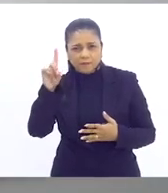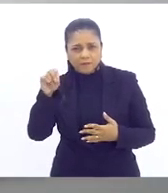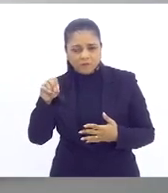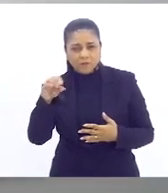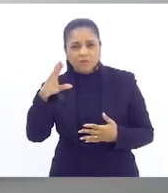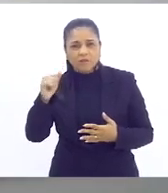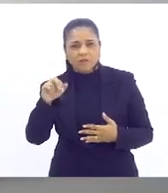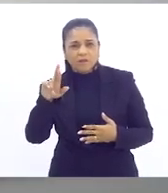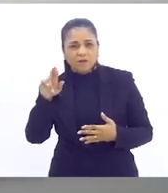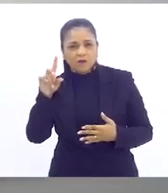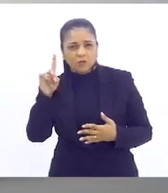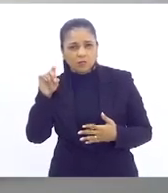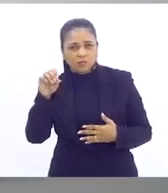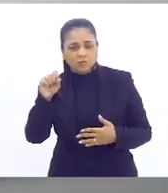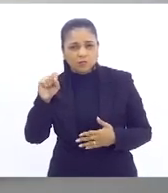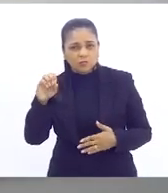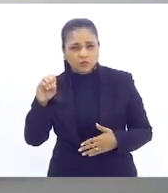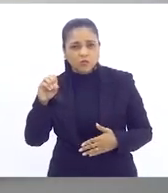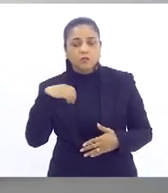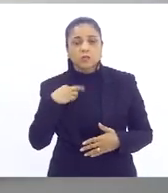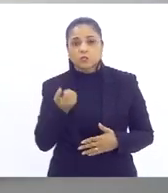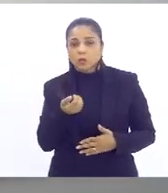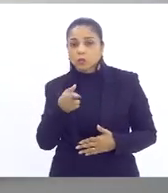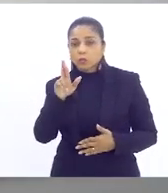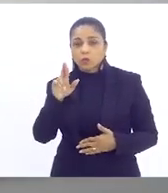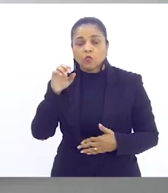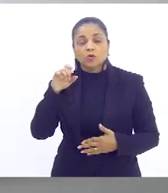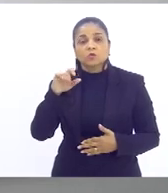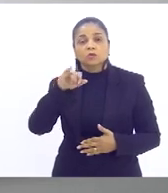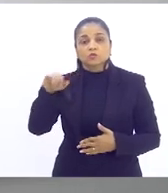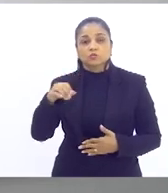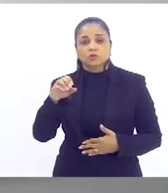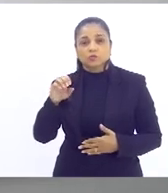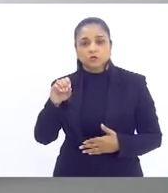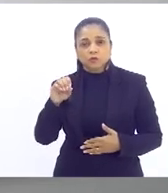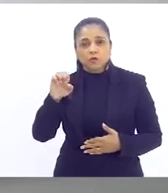Cardoso e do Dr Joelson